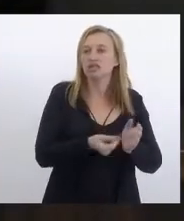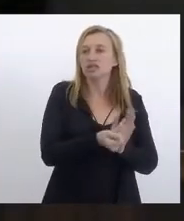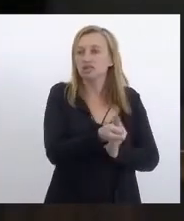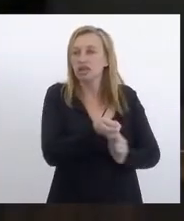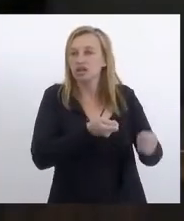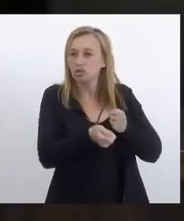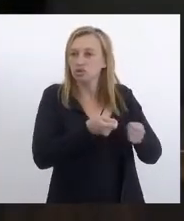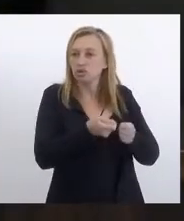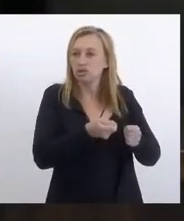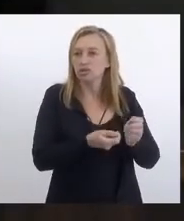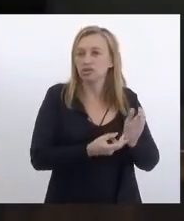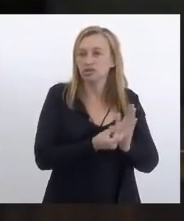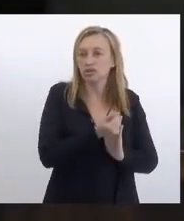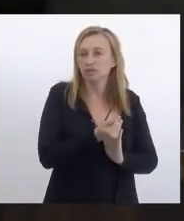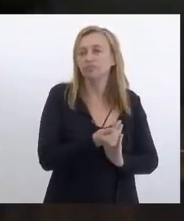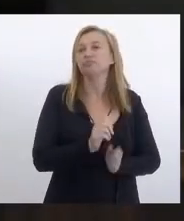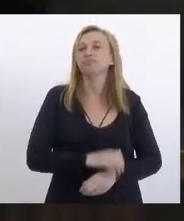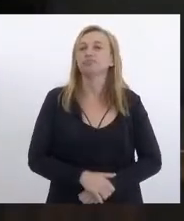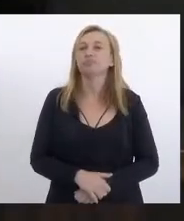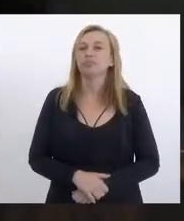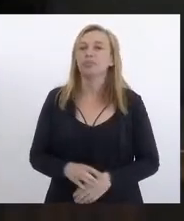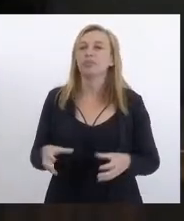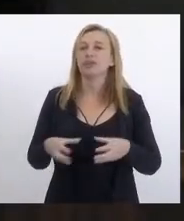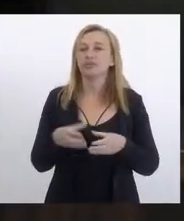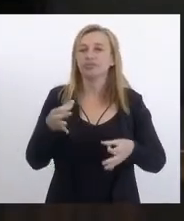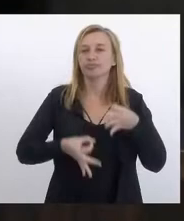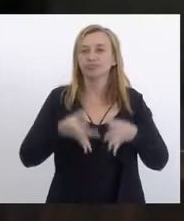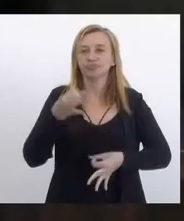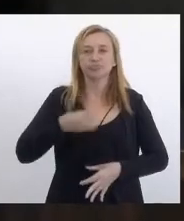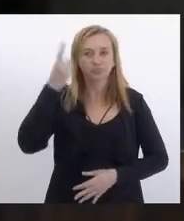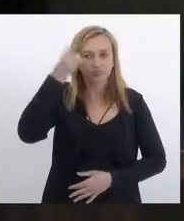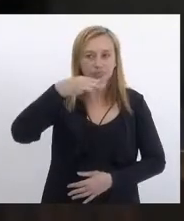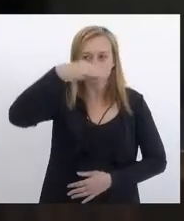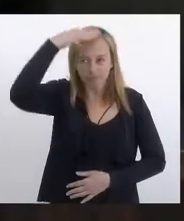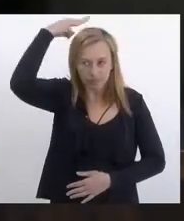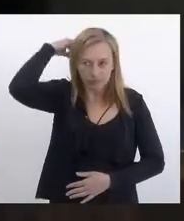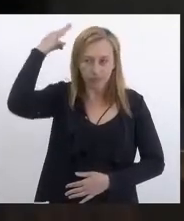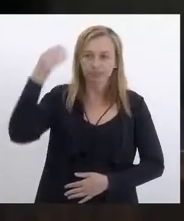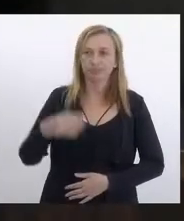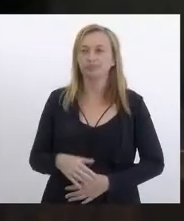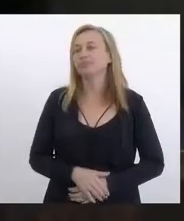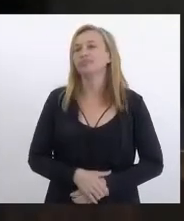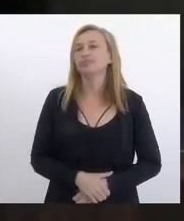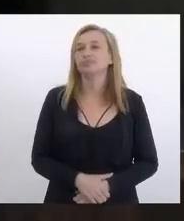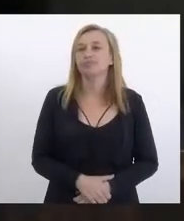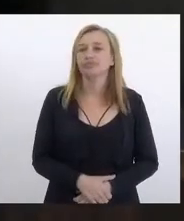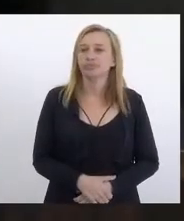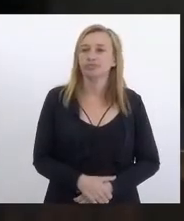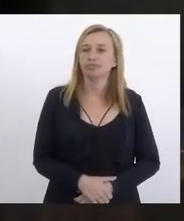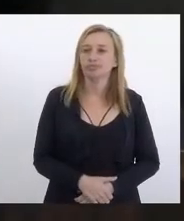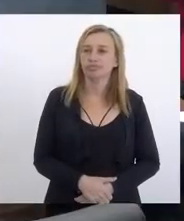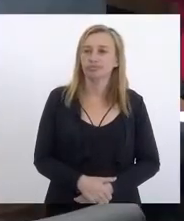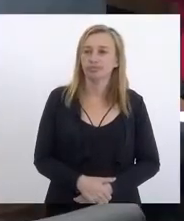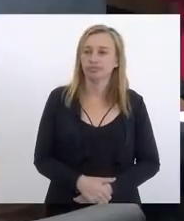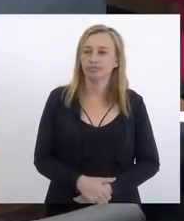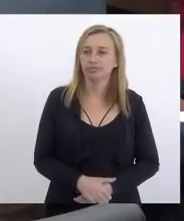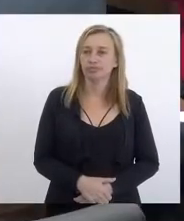Fiscalização Financeira e Controle. Para emitir parecer pela Comissão de Constituição e Justiça, deputado Márcio Pacheco.